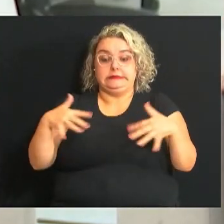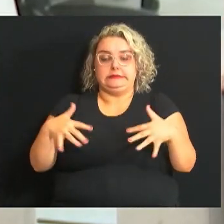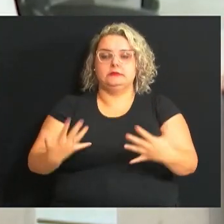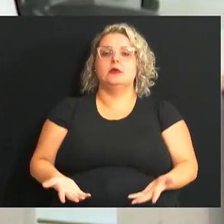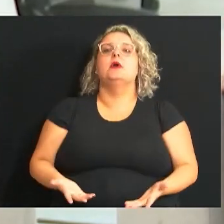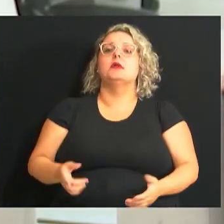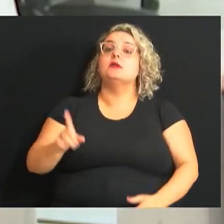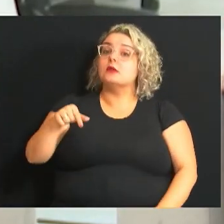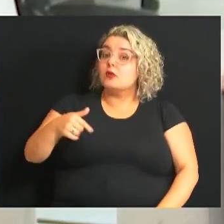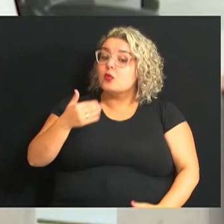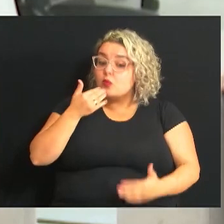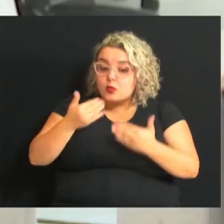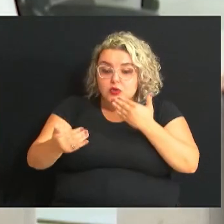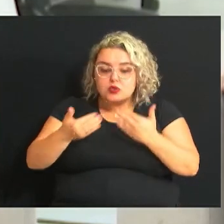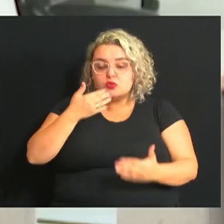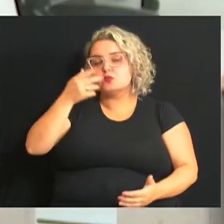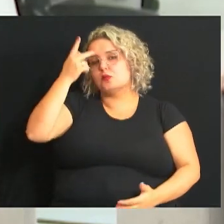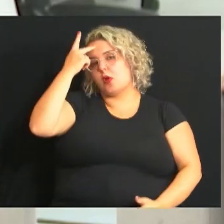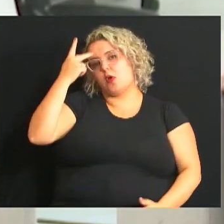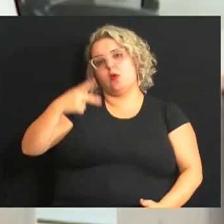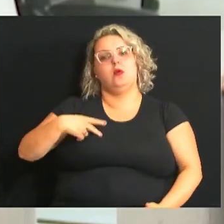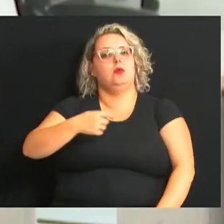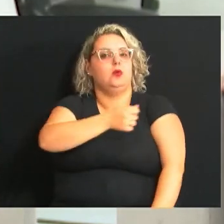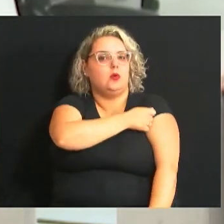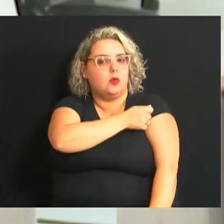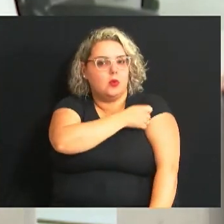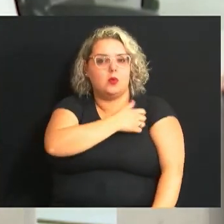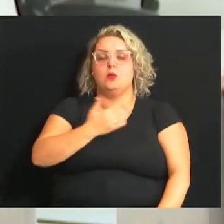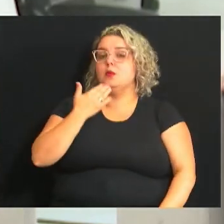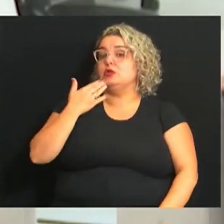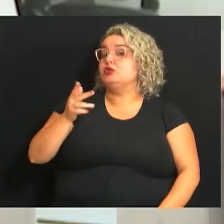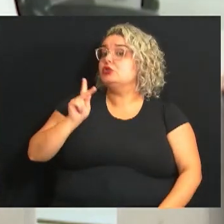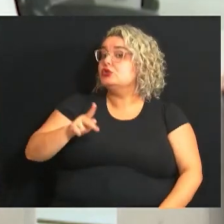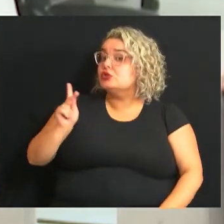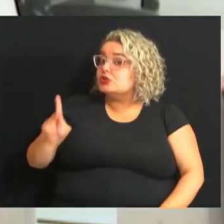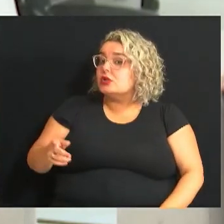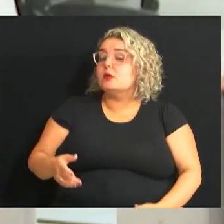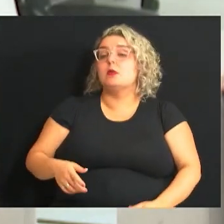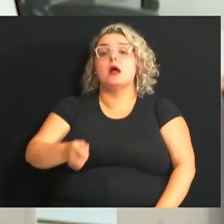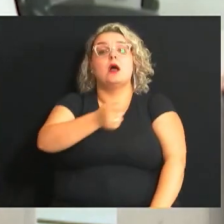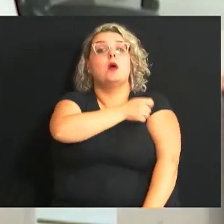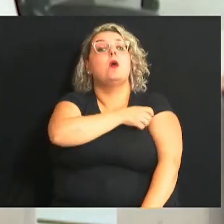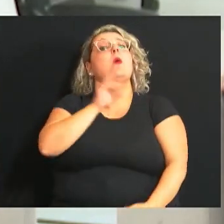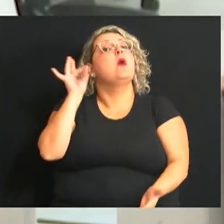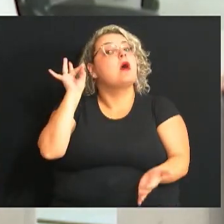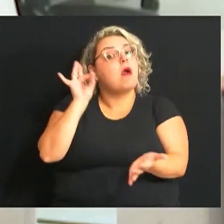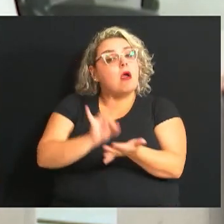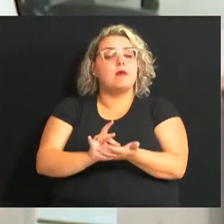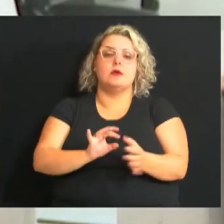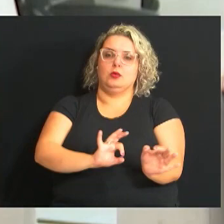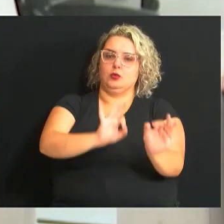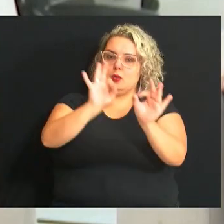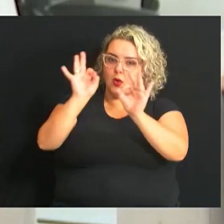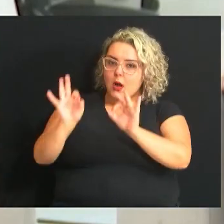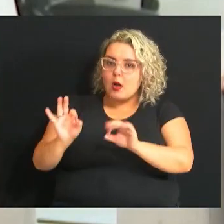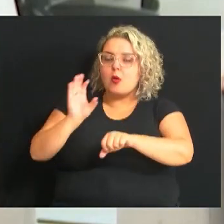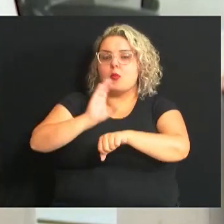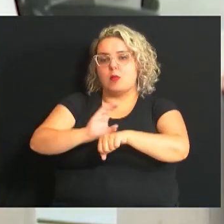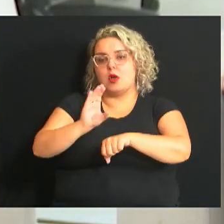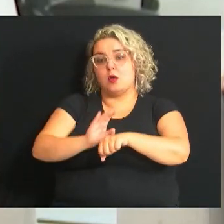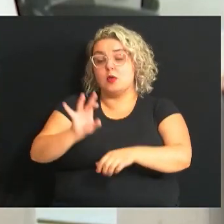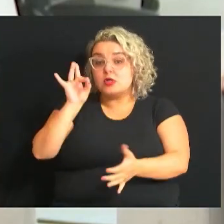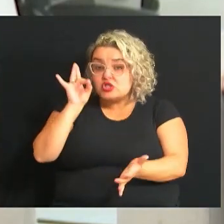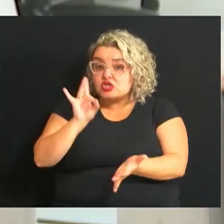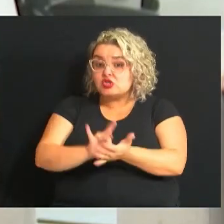próprios estudantes, foi uma demanda dos professores, para que esses alunos possam efetivamente acompanhar o curso quando eles